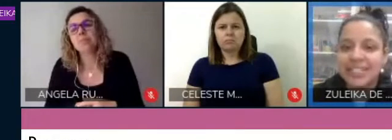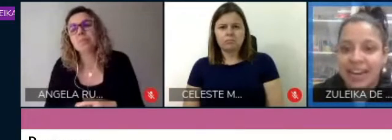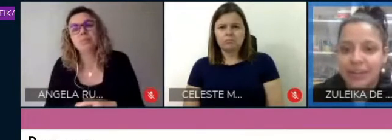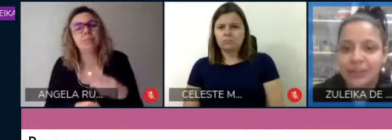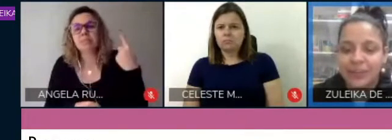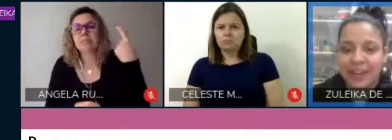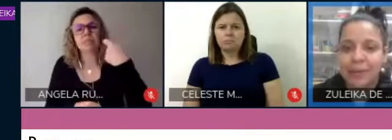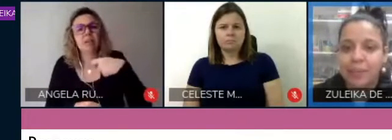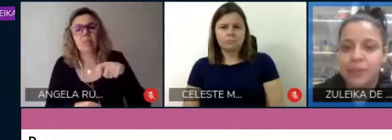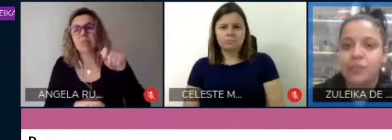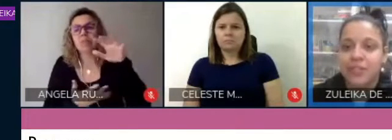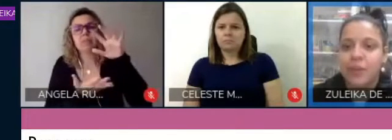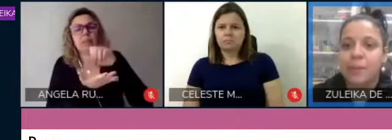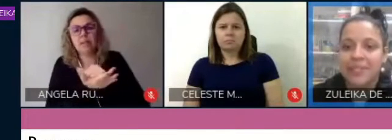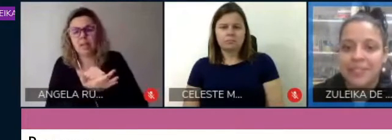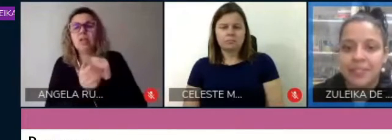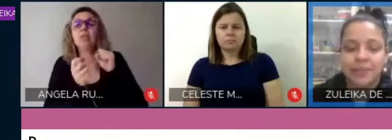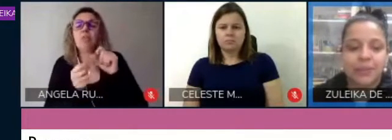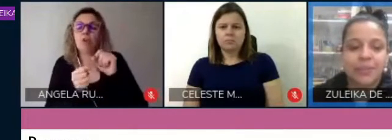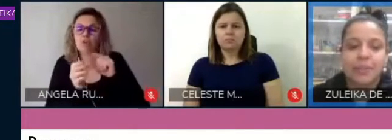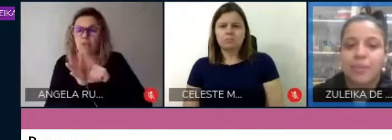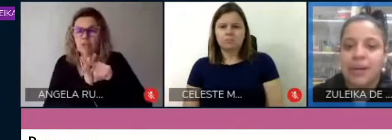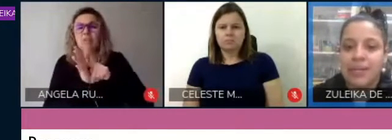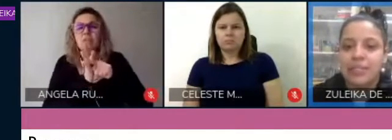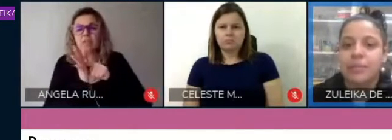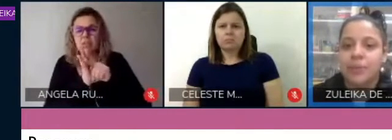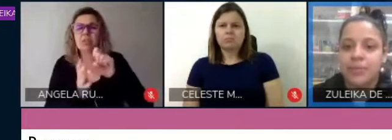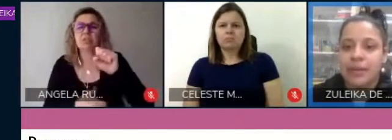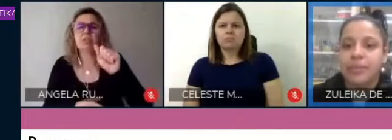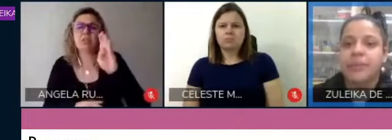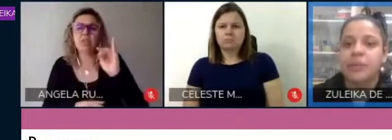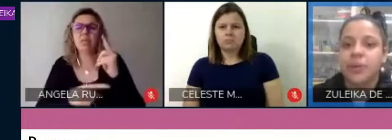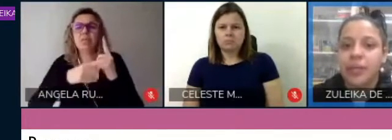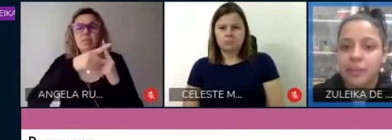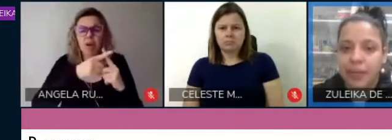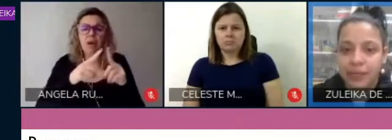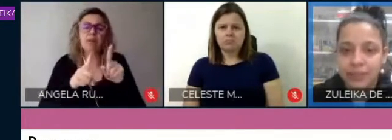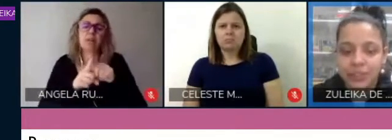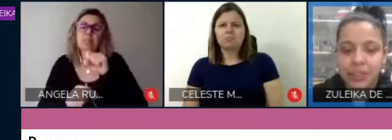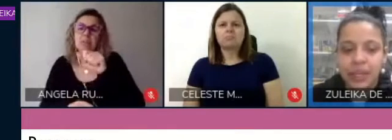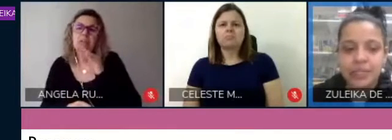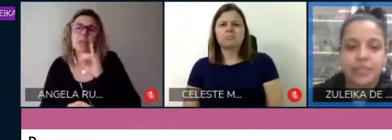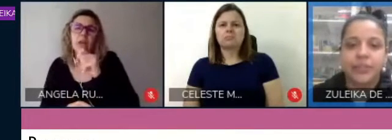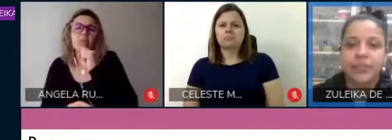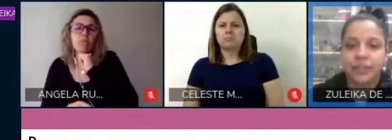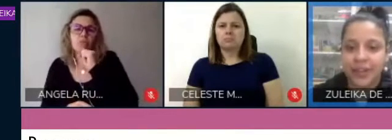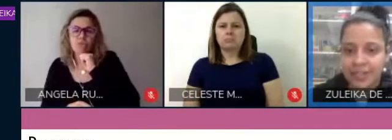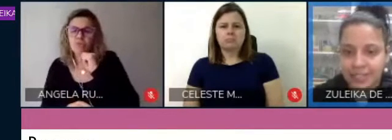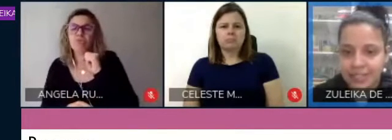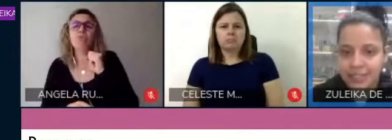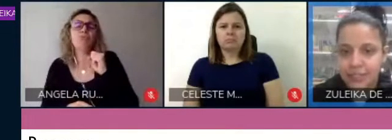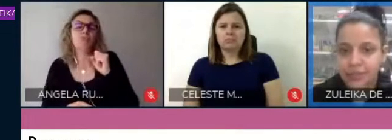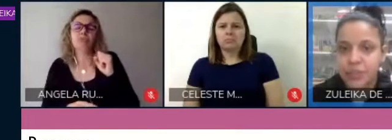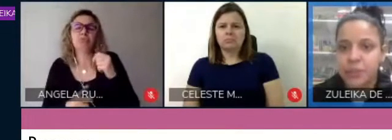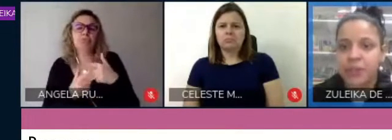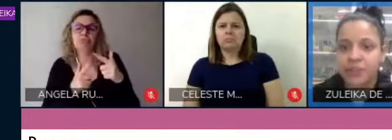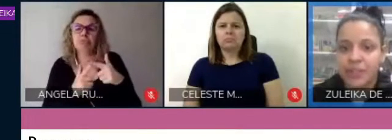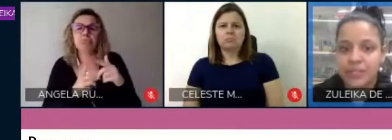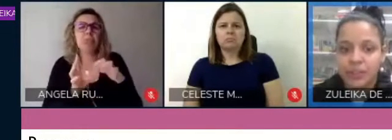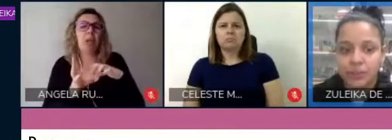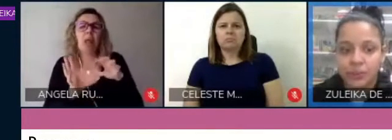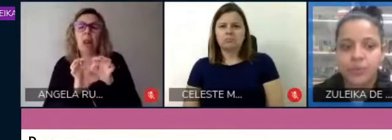Não é necessário, tá? Pode fazer a pesquisa pelo Sabe Mais e pelo Sabe tranquilamente. São interfaces que